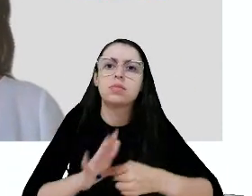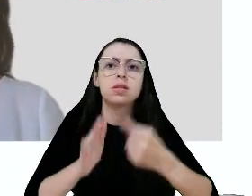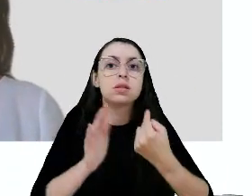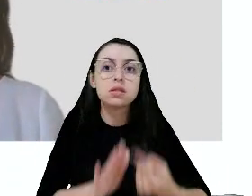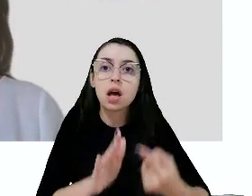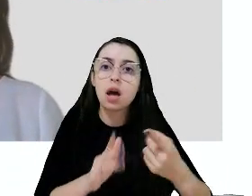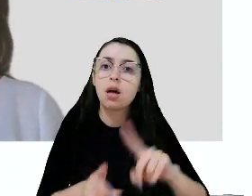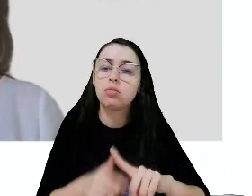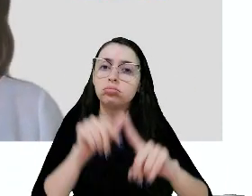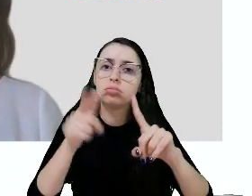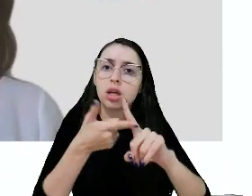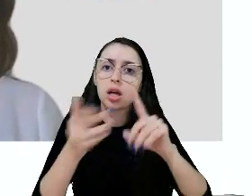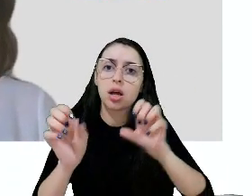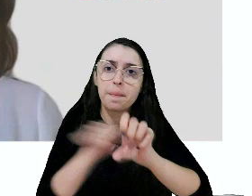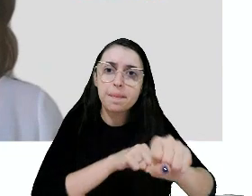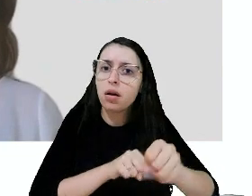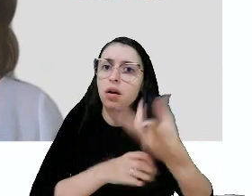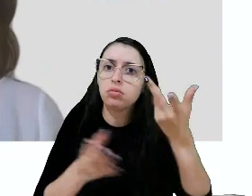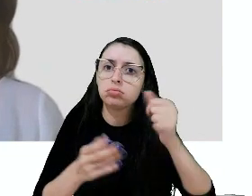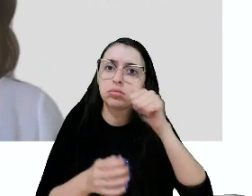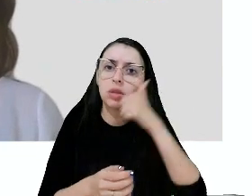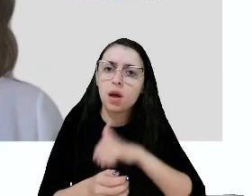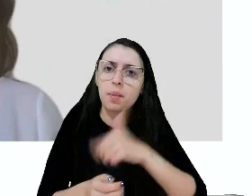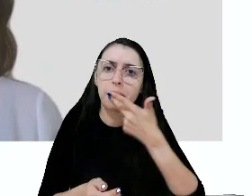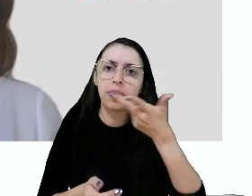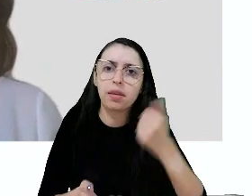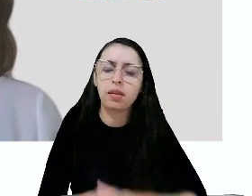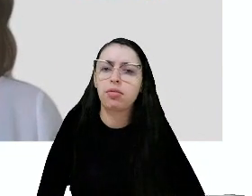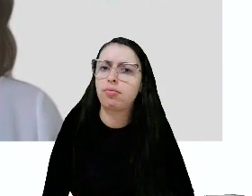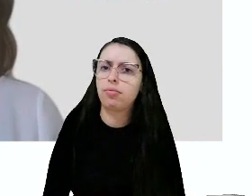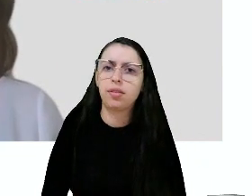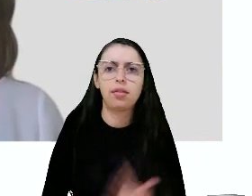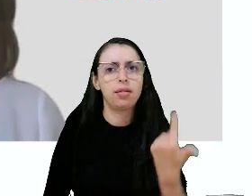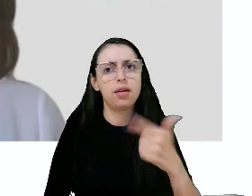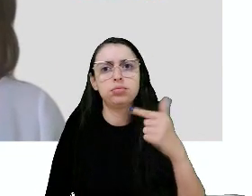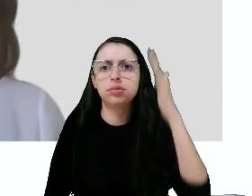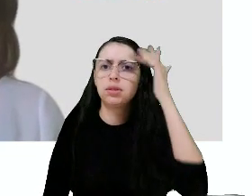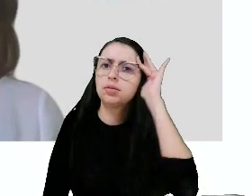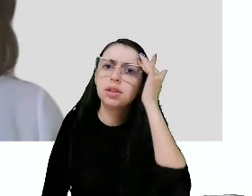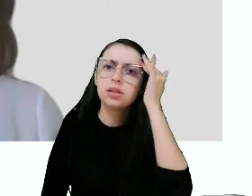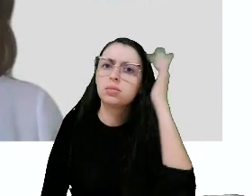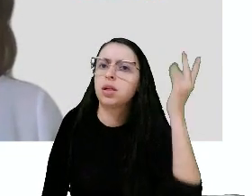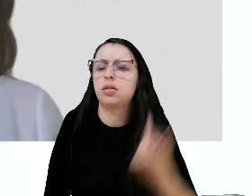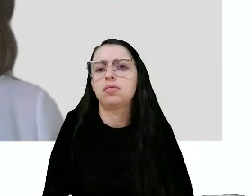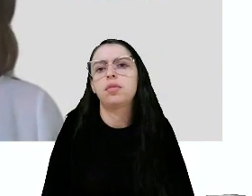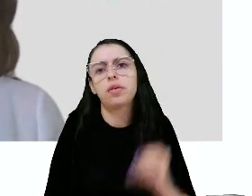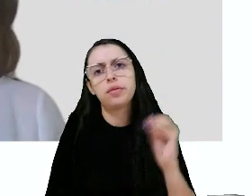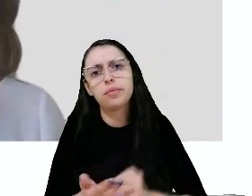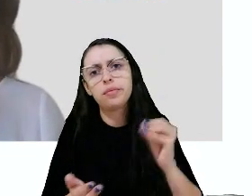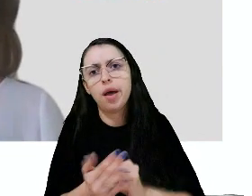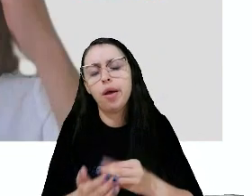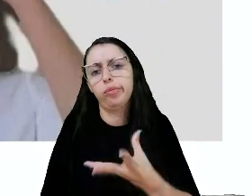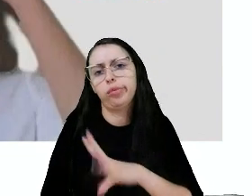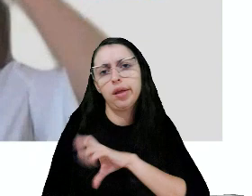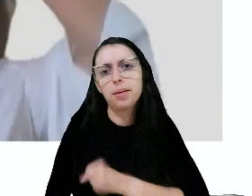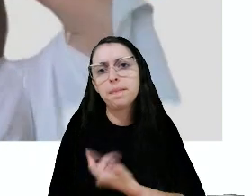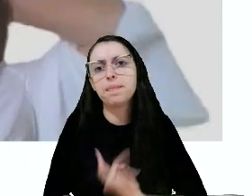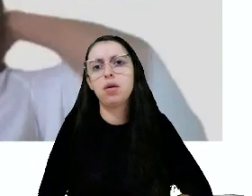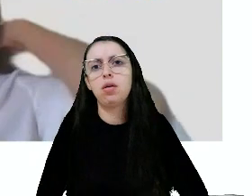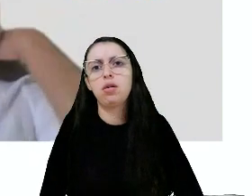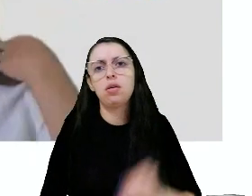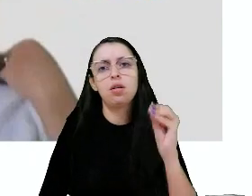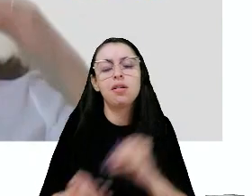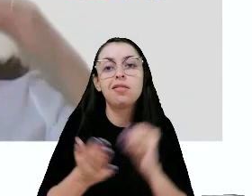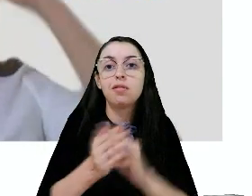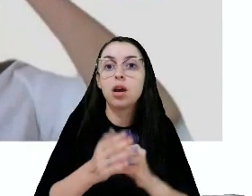menina faça isso. Quer dizer, é de uma falta de lógica e principalmente uma falta de compaixão, uma falta